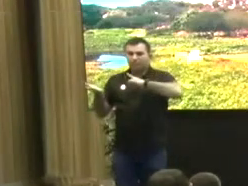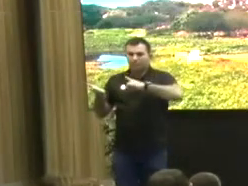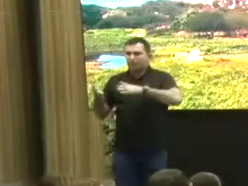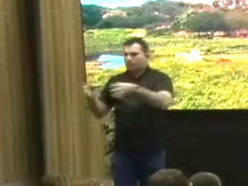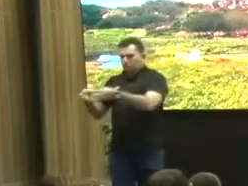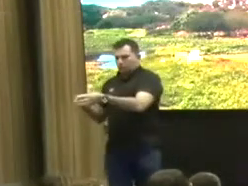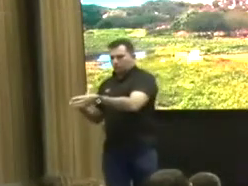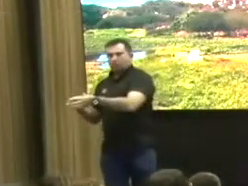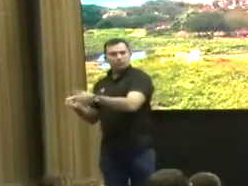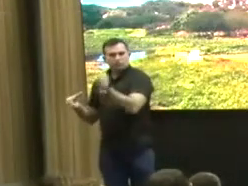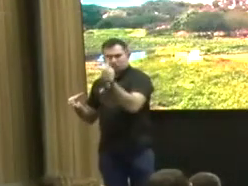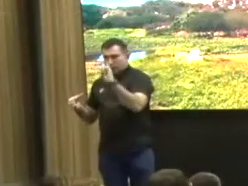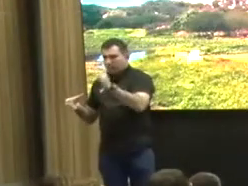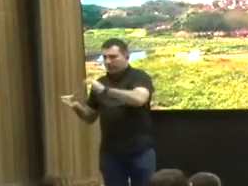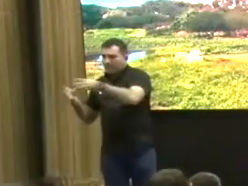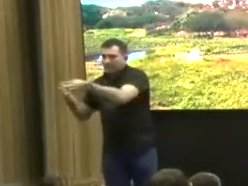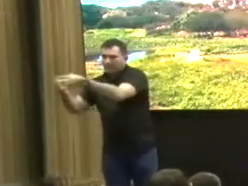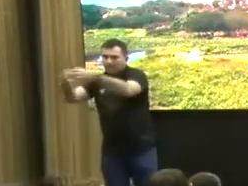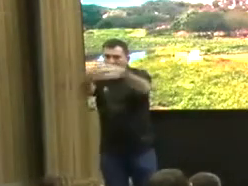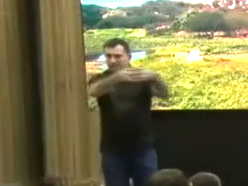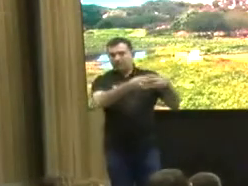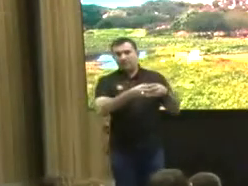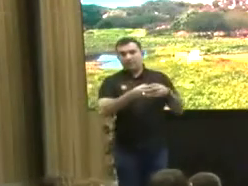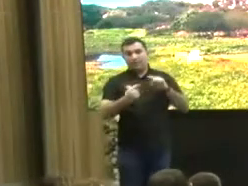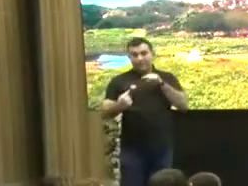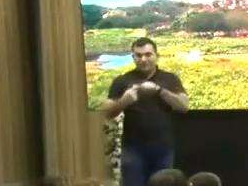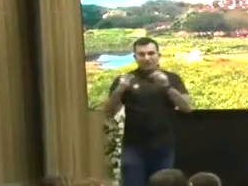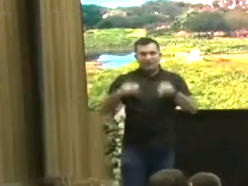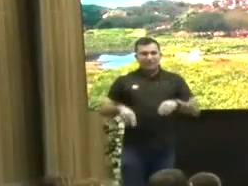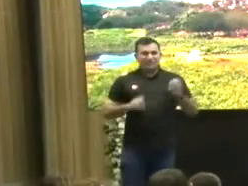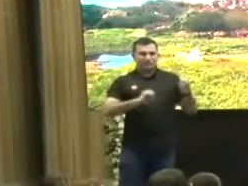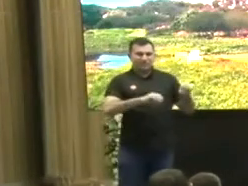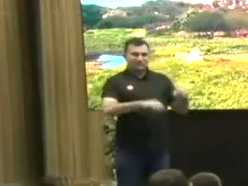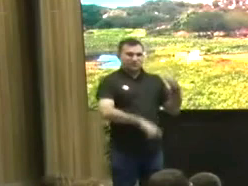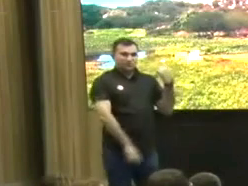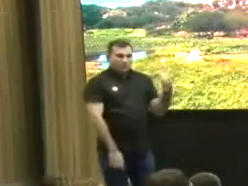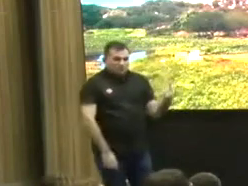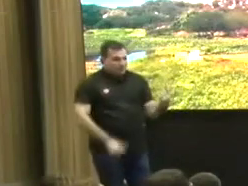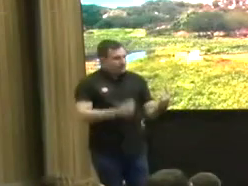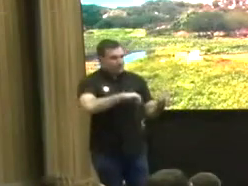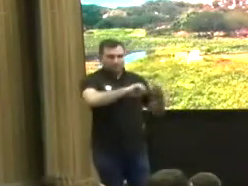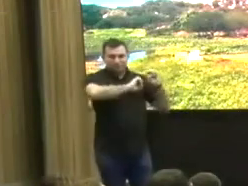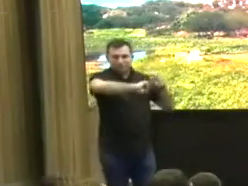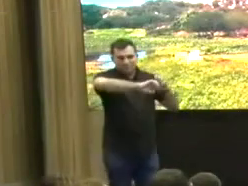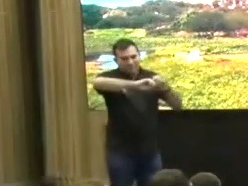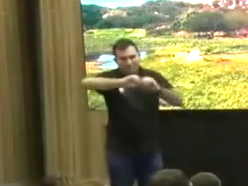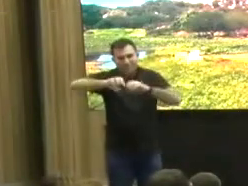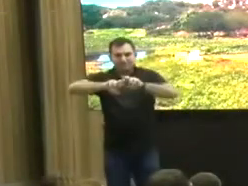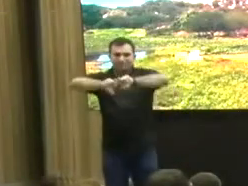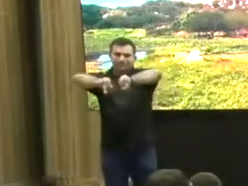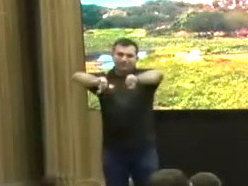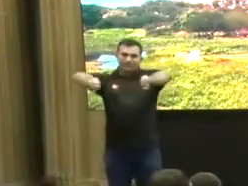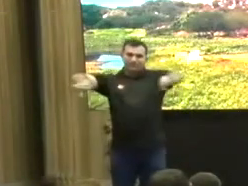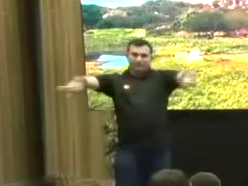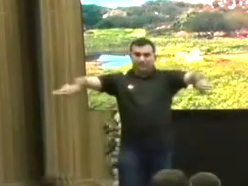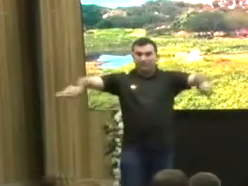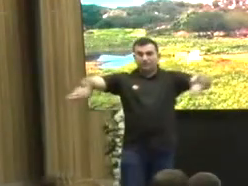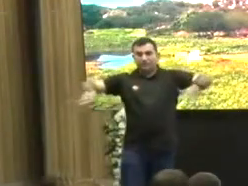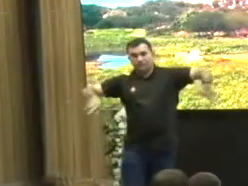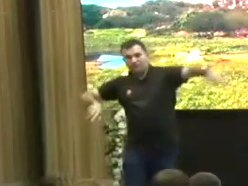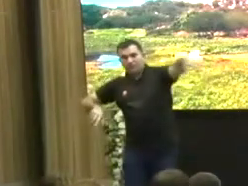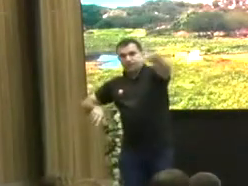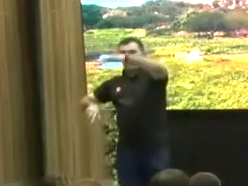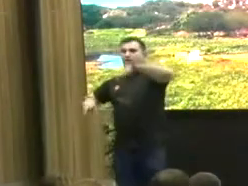culturas e nós temos várias educações. E os nossos povos precisam ter assegurado o direito a estas